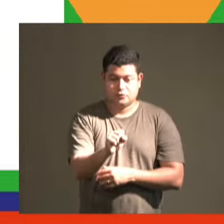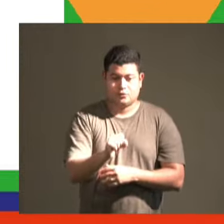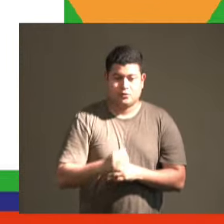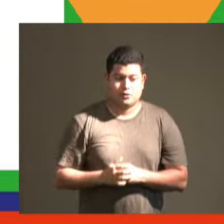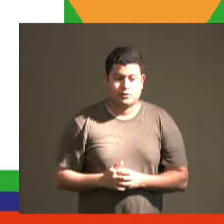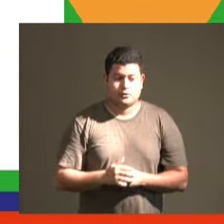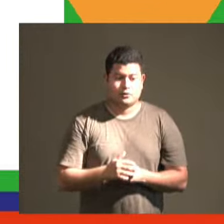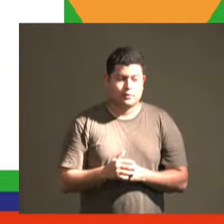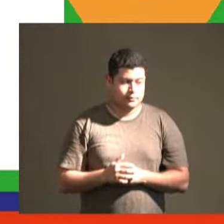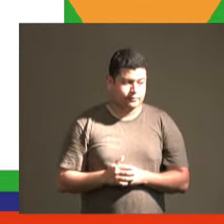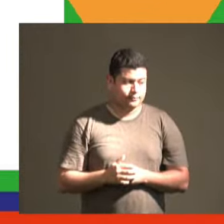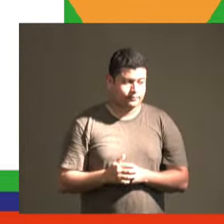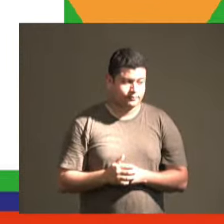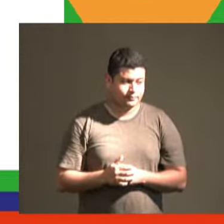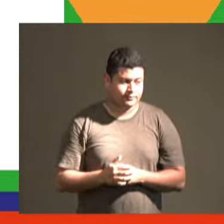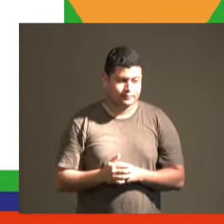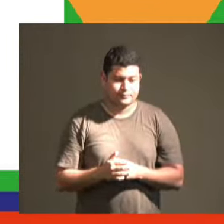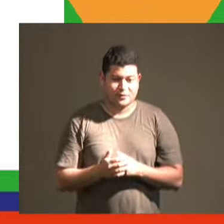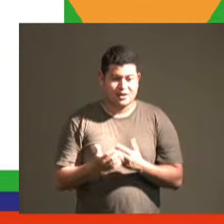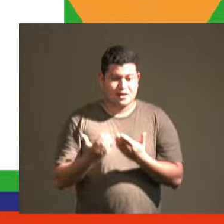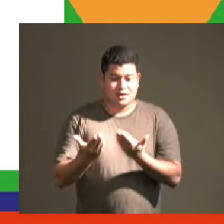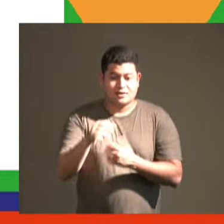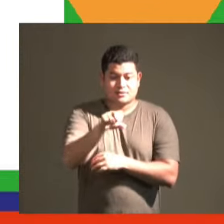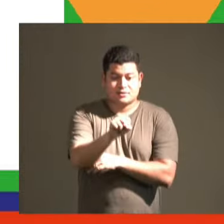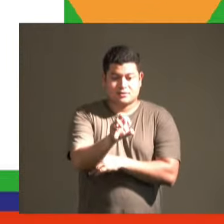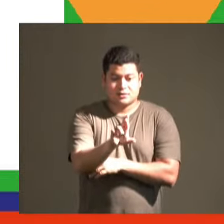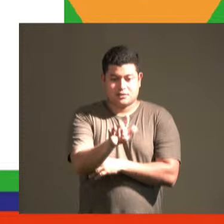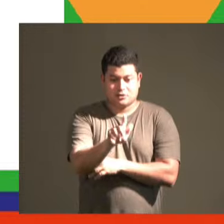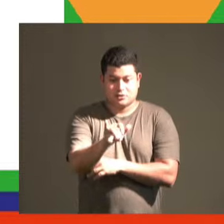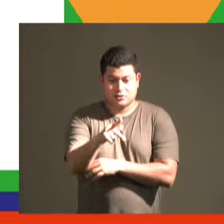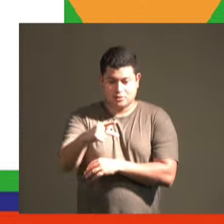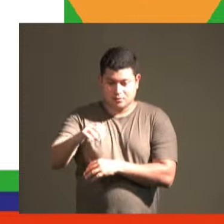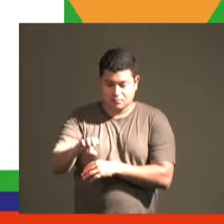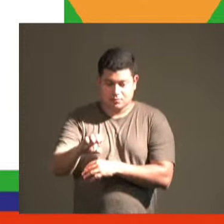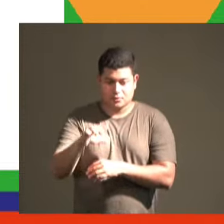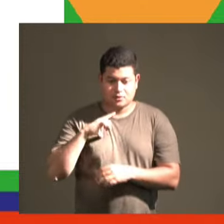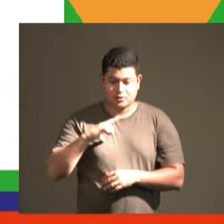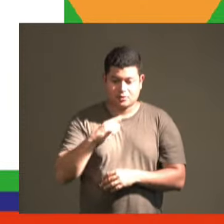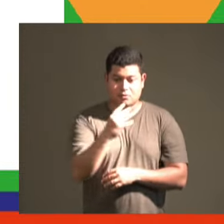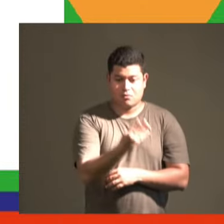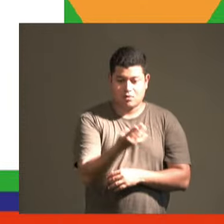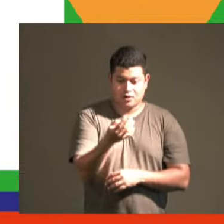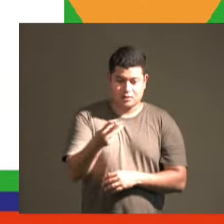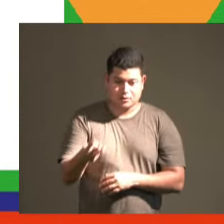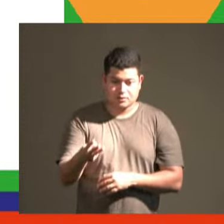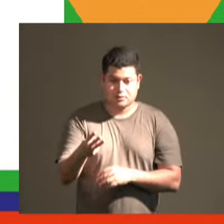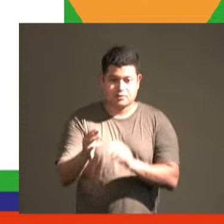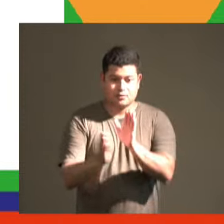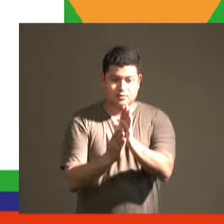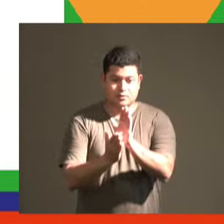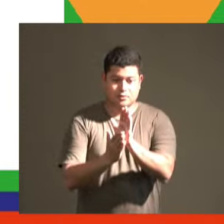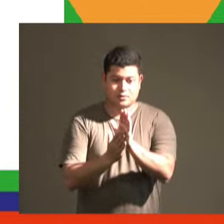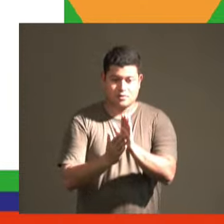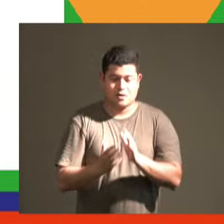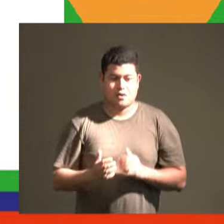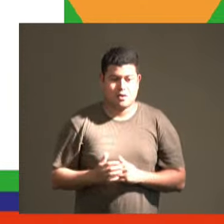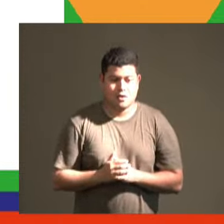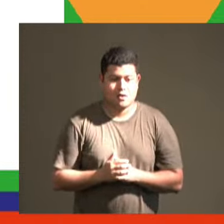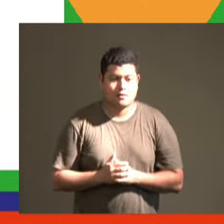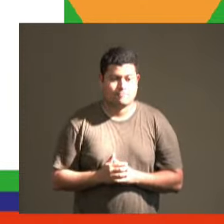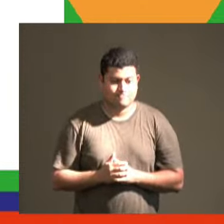em Sergipe, com 43 propostas. O total, então, foram de 12 oficinas, resultando